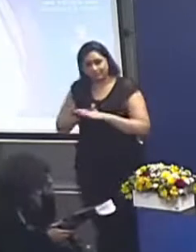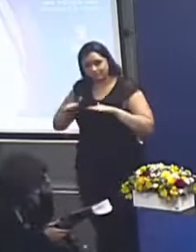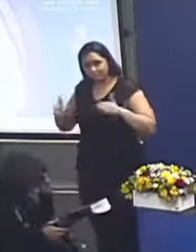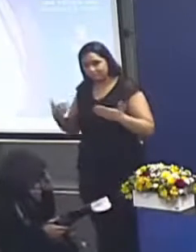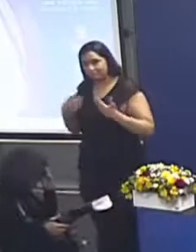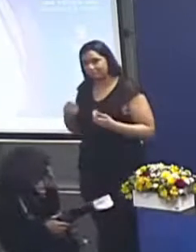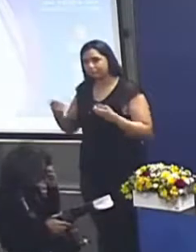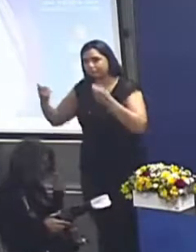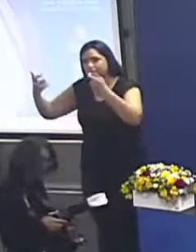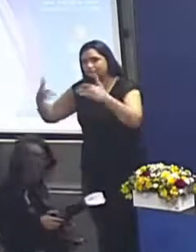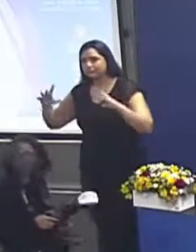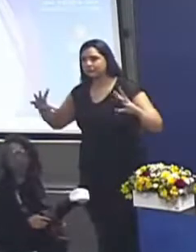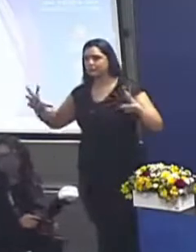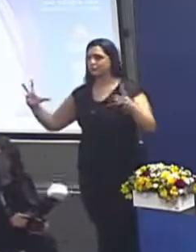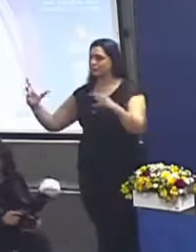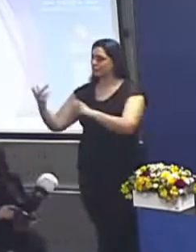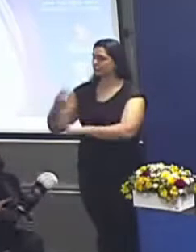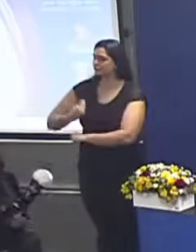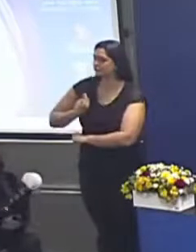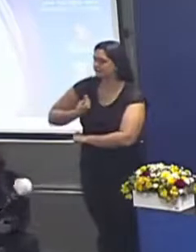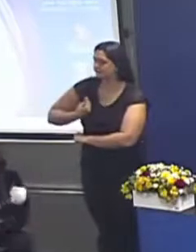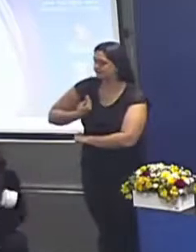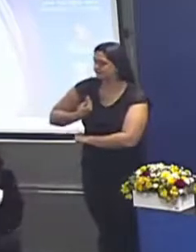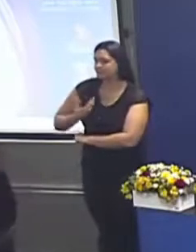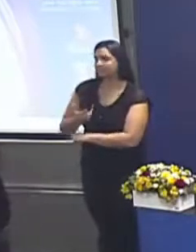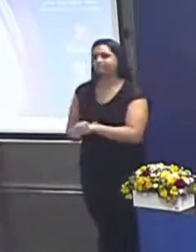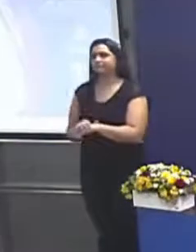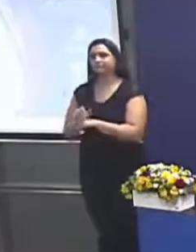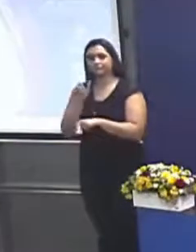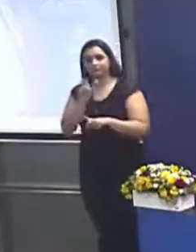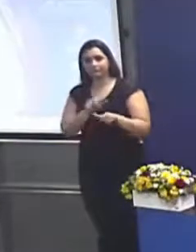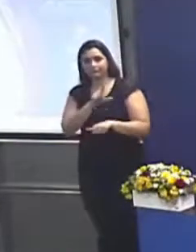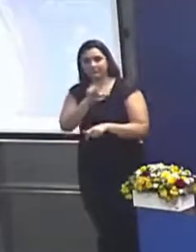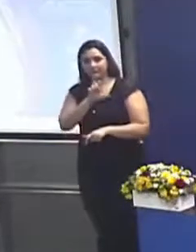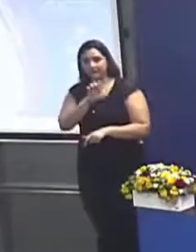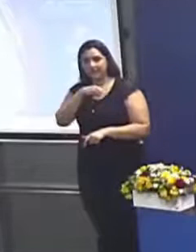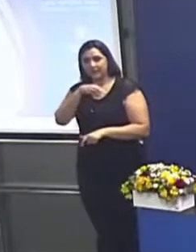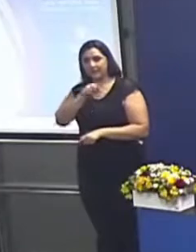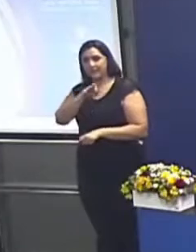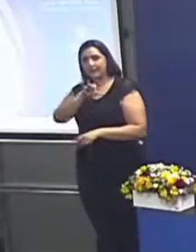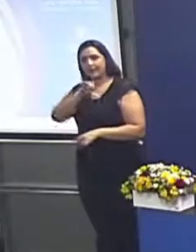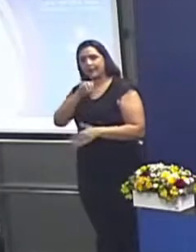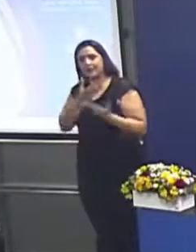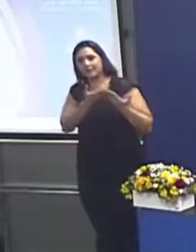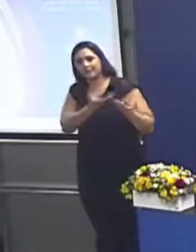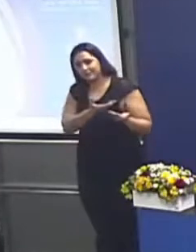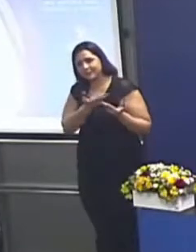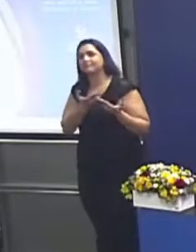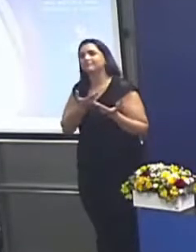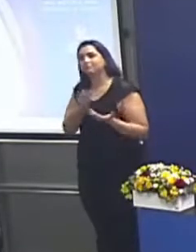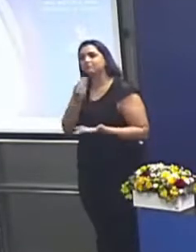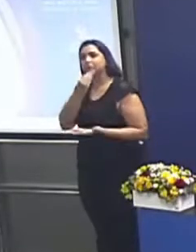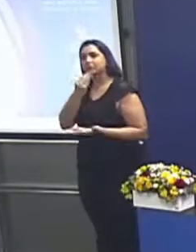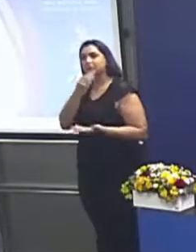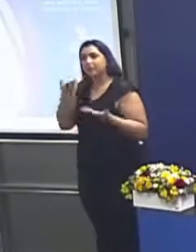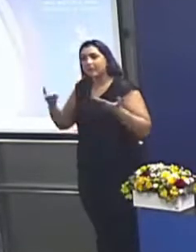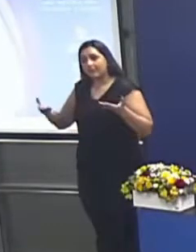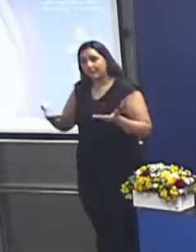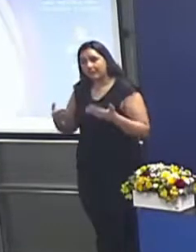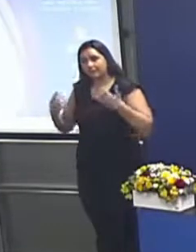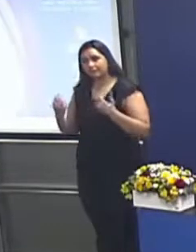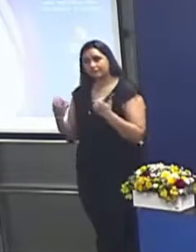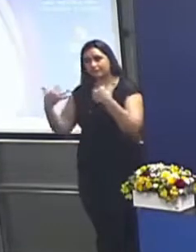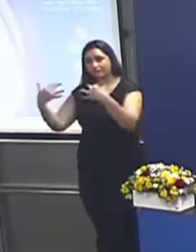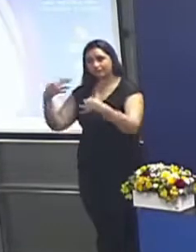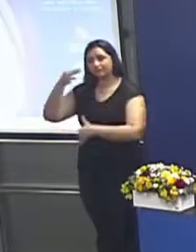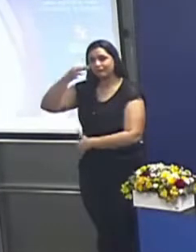mesa a todos os presentes, na figura do Zé Américo, que nos honrou com a possibilidade da sessão